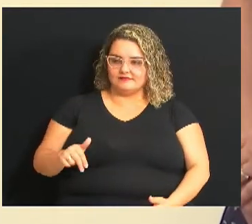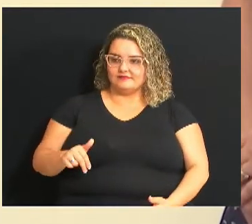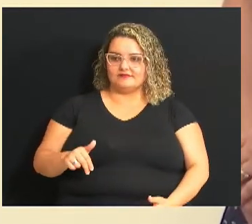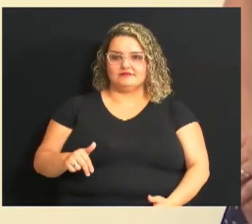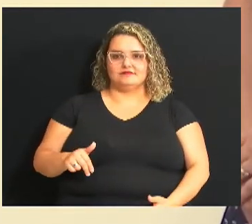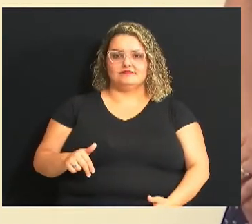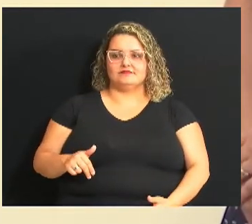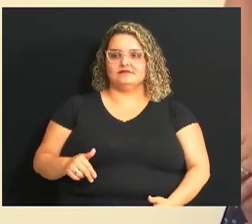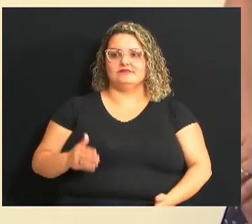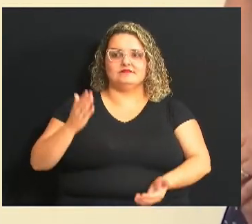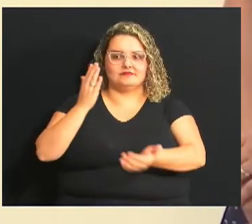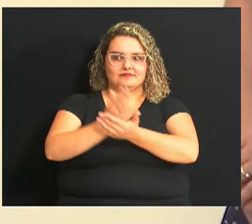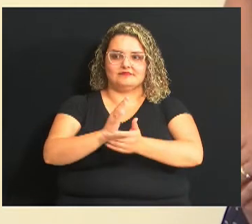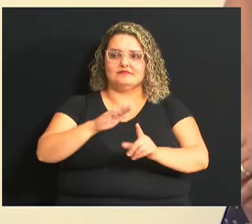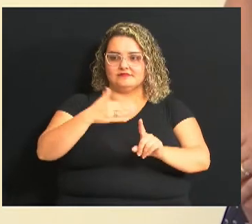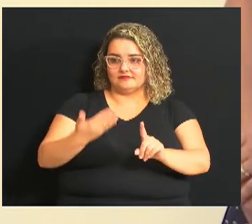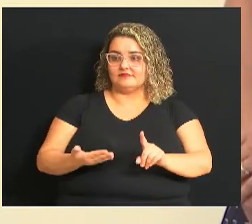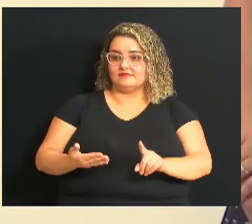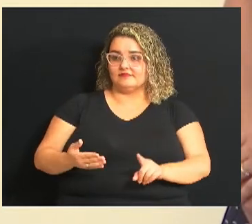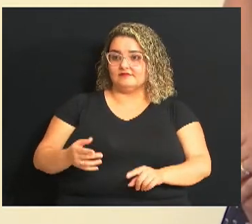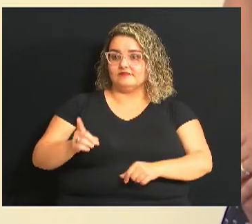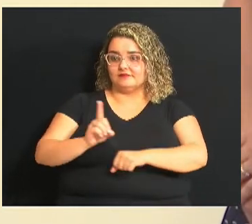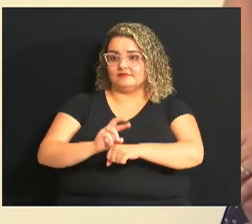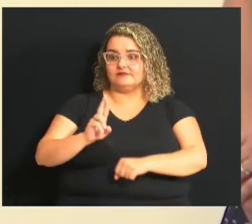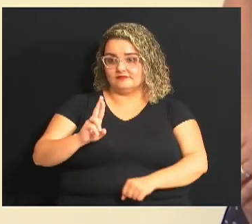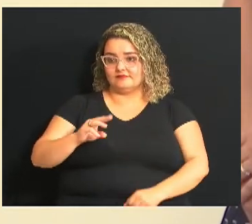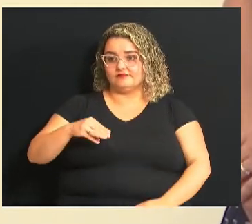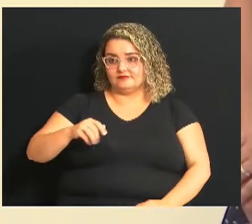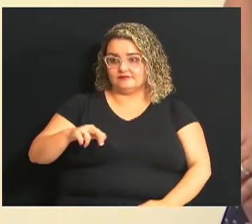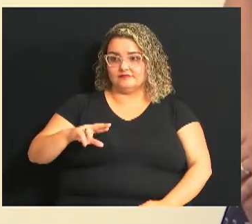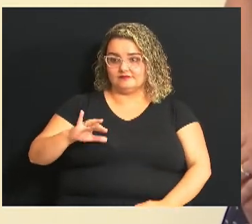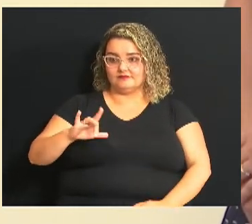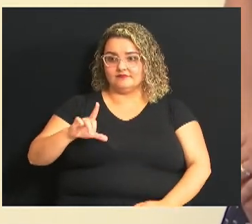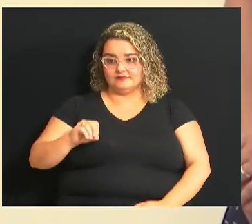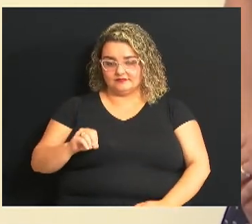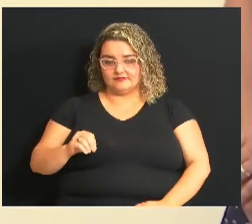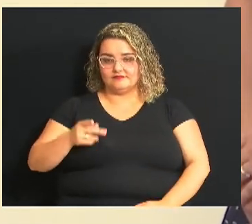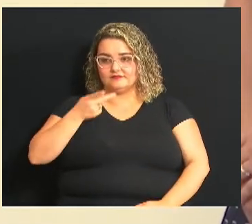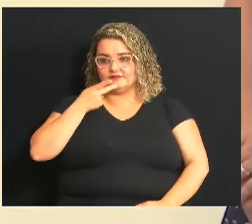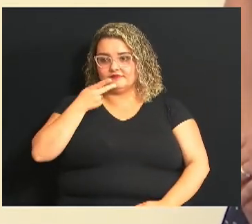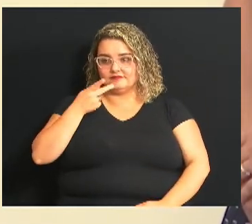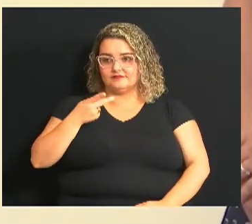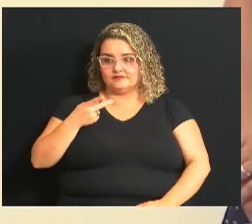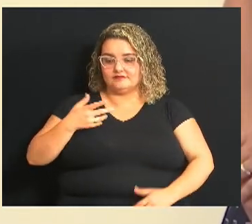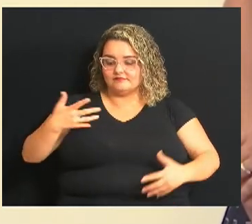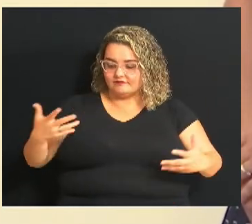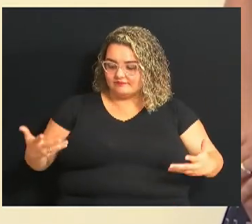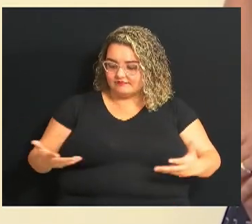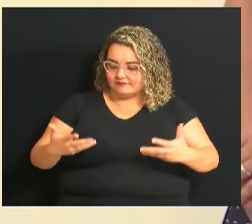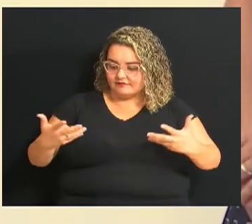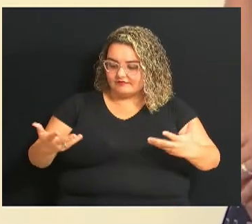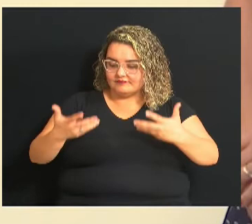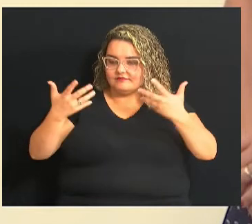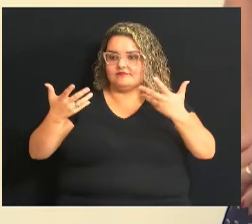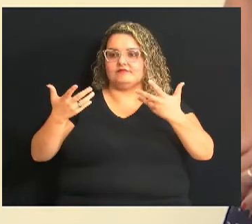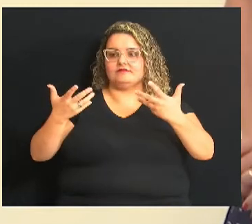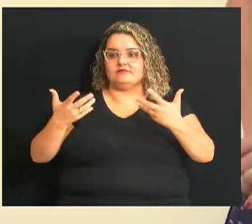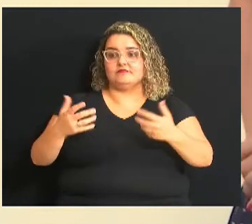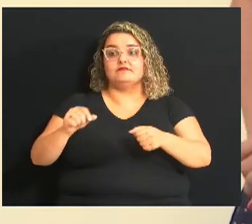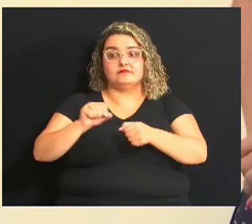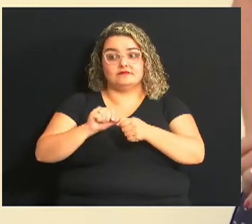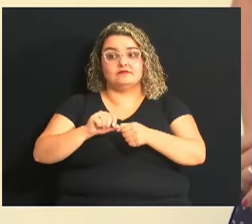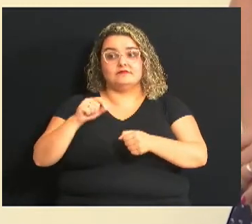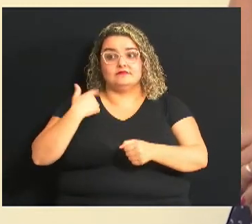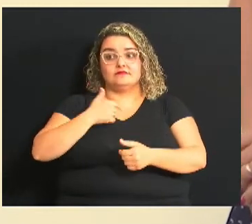homenagem. Como o doutor Marcelo comentou aqui, é um gás injetado em nós que faz com que a gente acredite